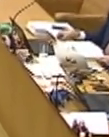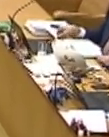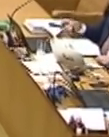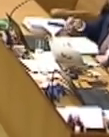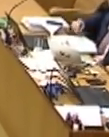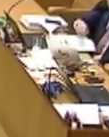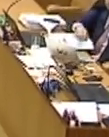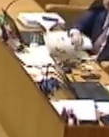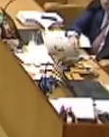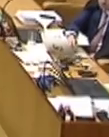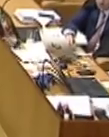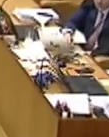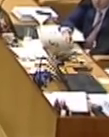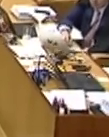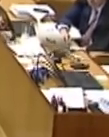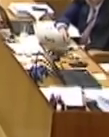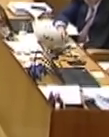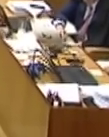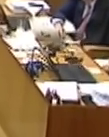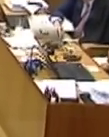um a um os ministros deixam seus lugares